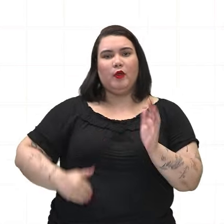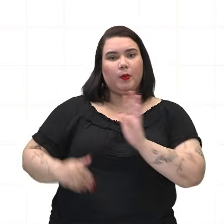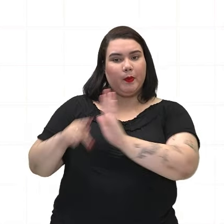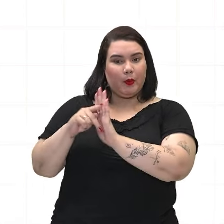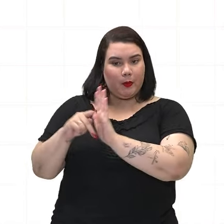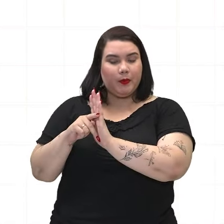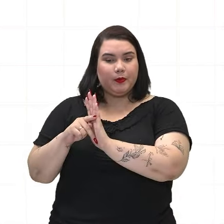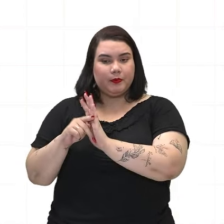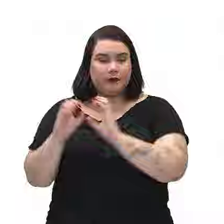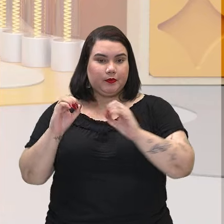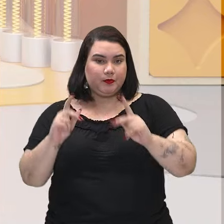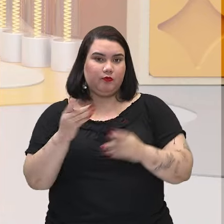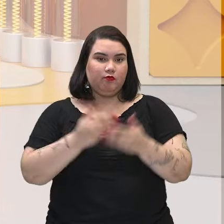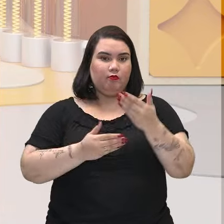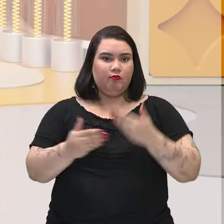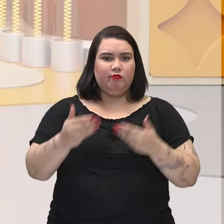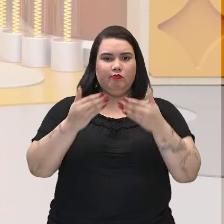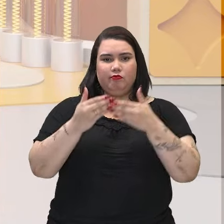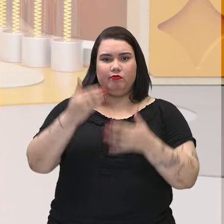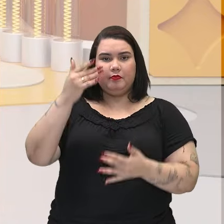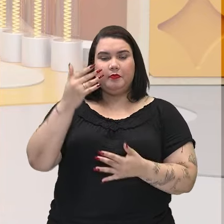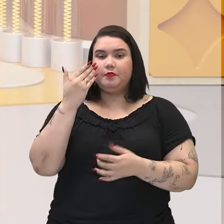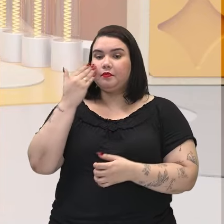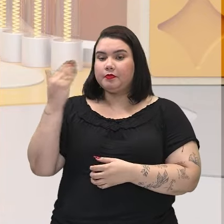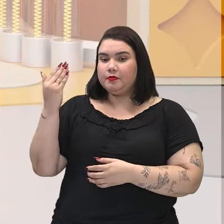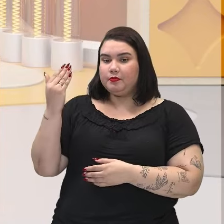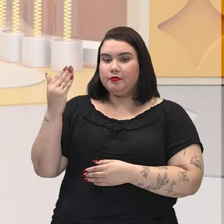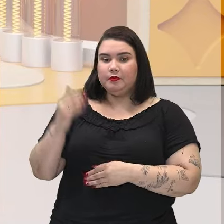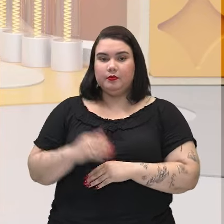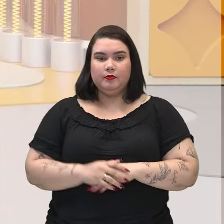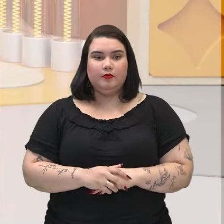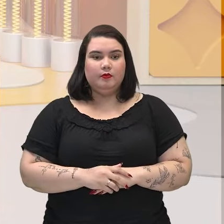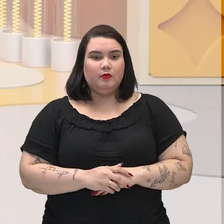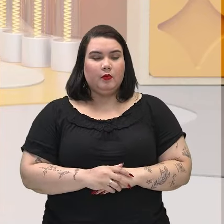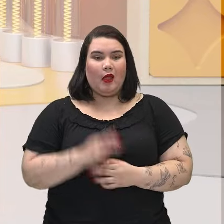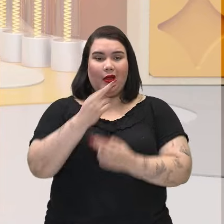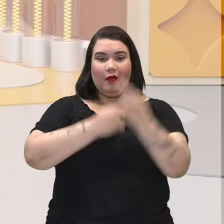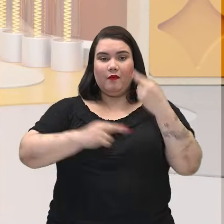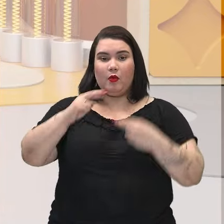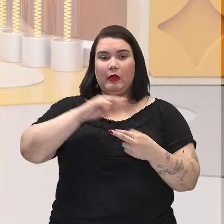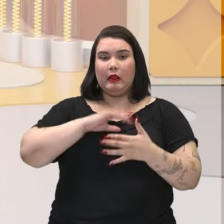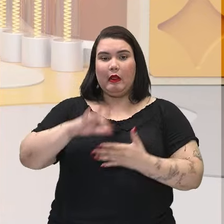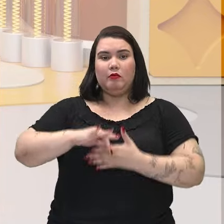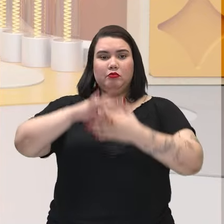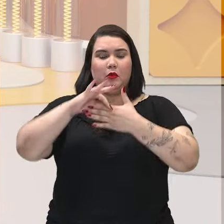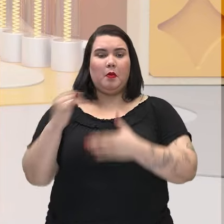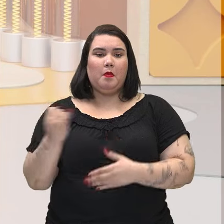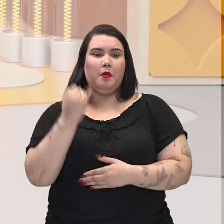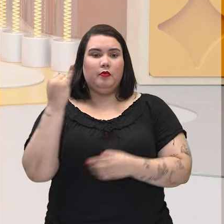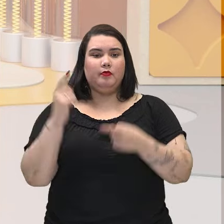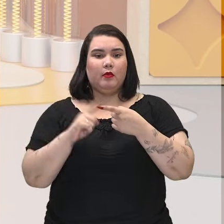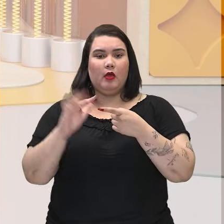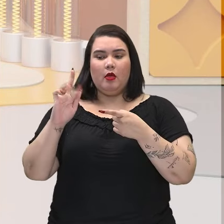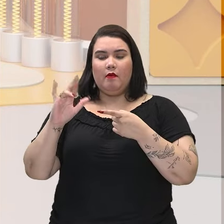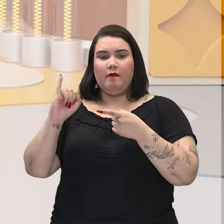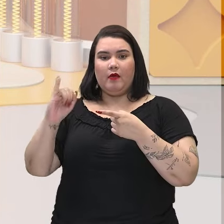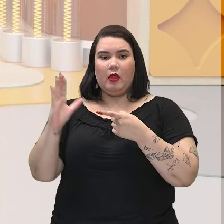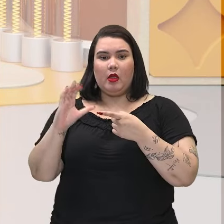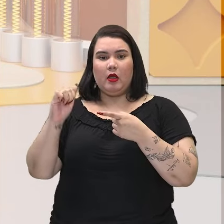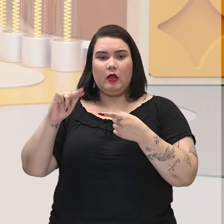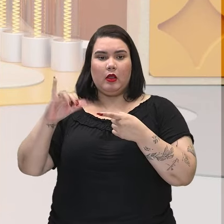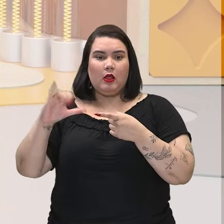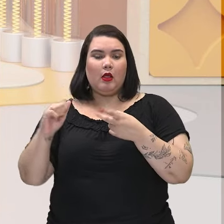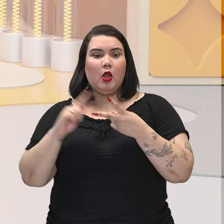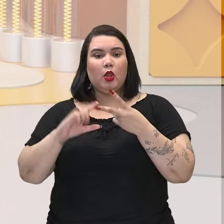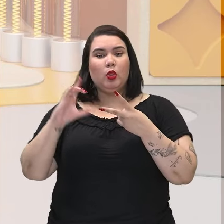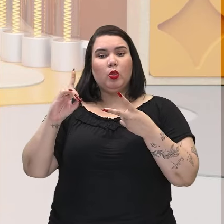Então vamos ver um pouco do desenvolvimento dessa questão. A revolta teve como líderes importantes figuras como Frei Caneca e Domingos